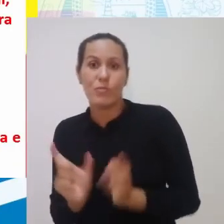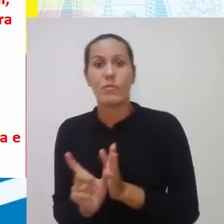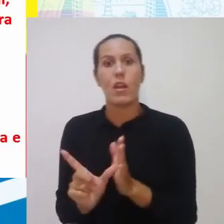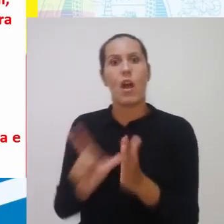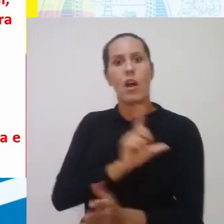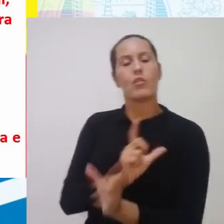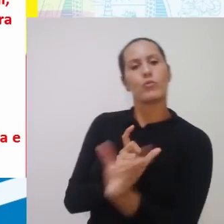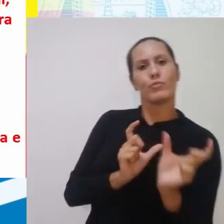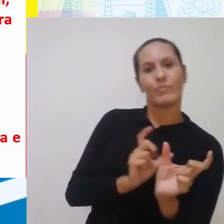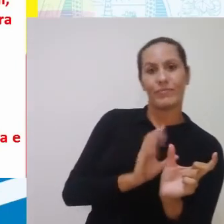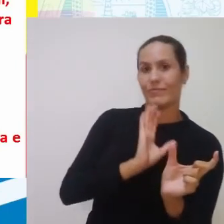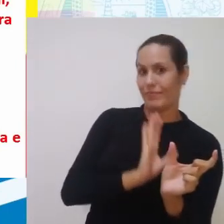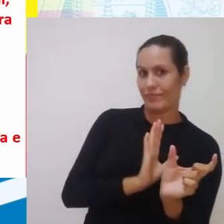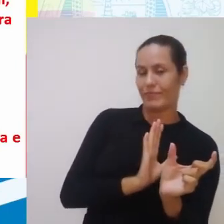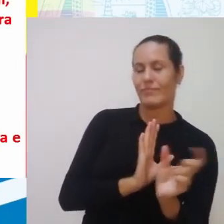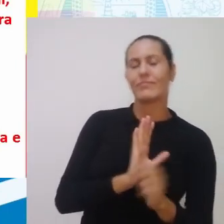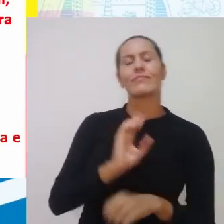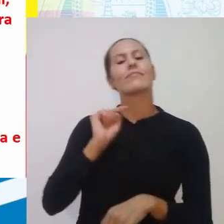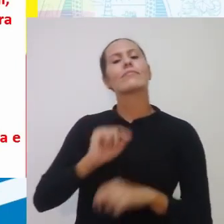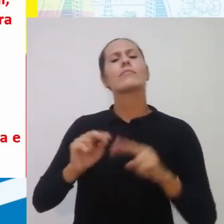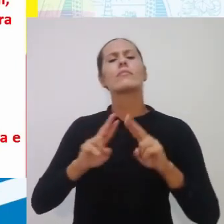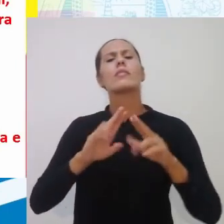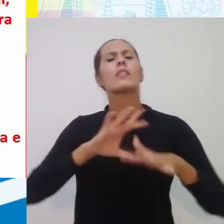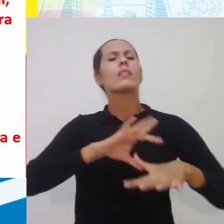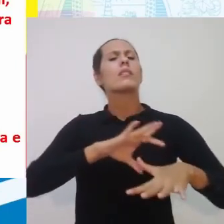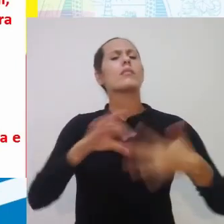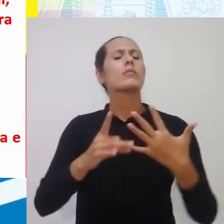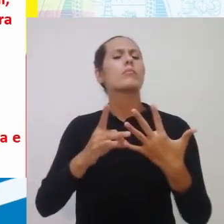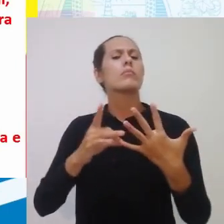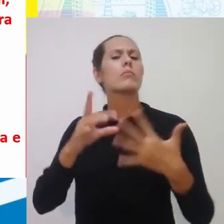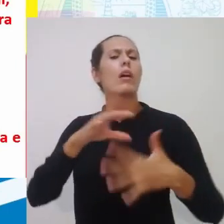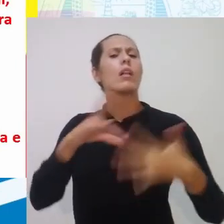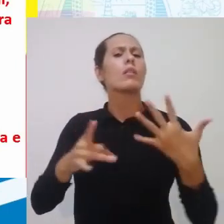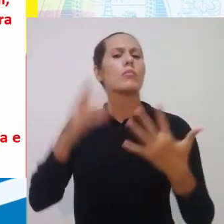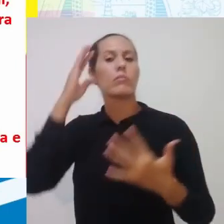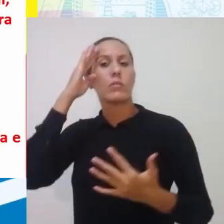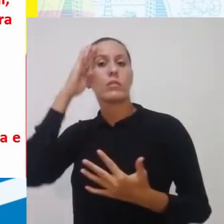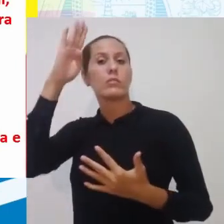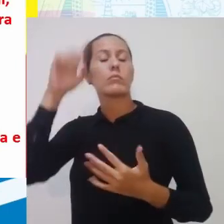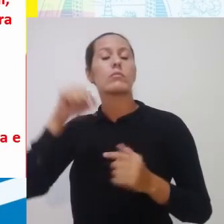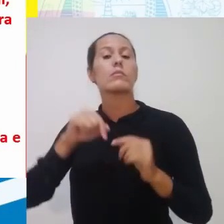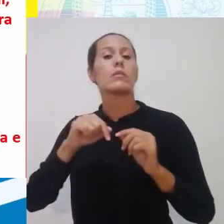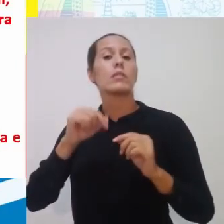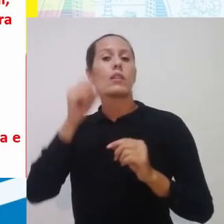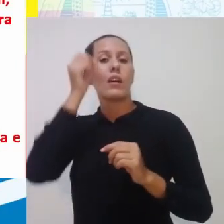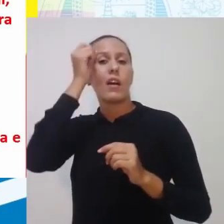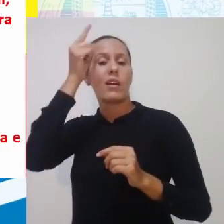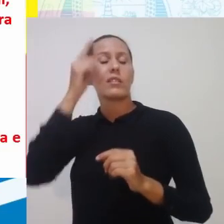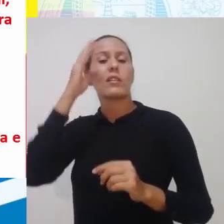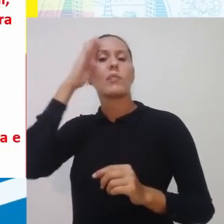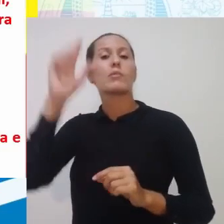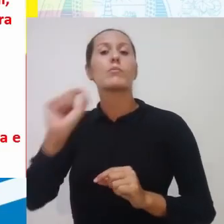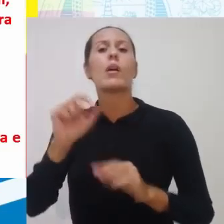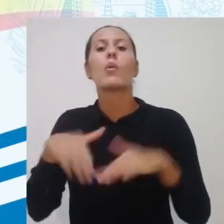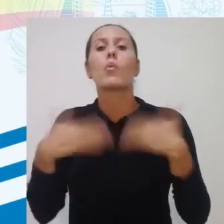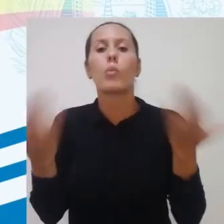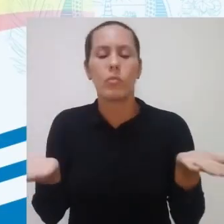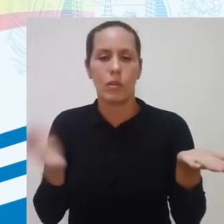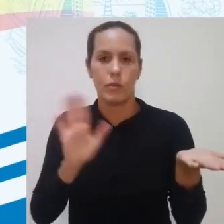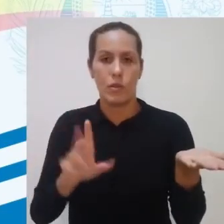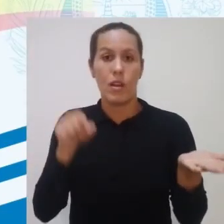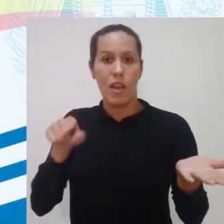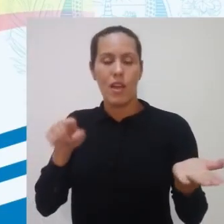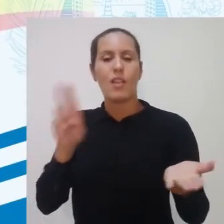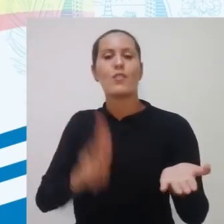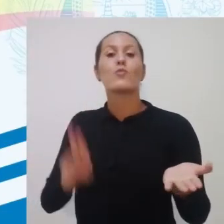expressão utilizada anteriormente. Que elemento principal nos revela como a ideia central será abordada? É uma